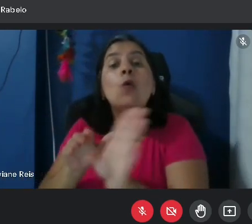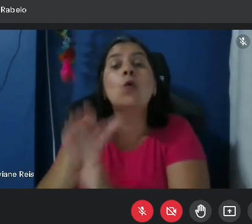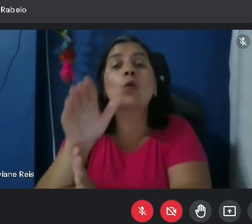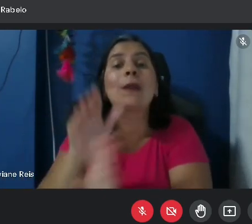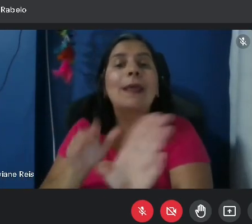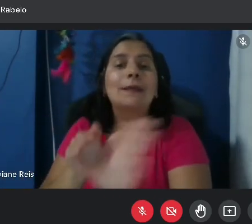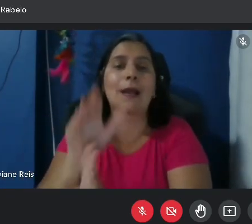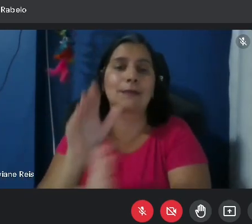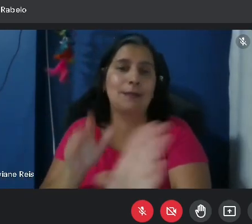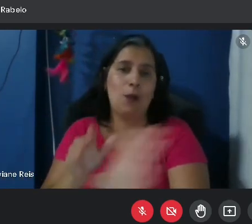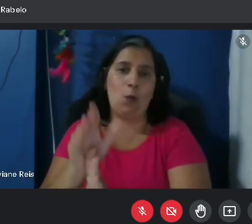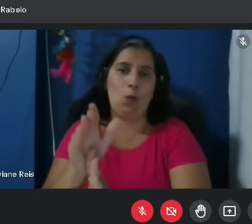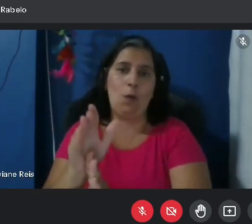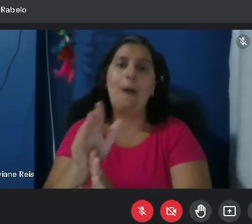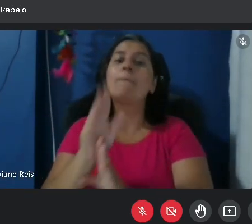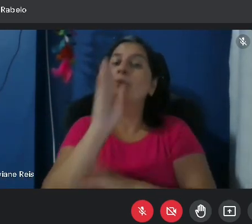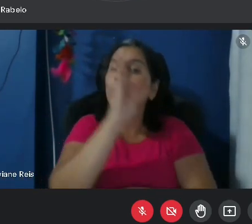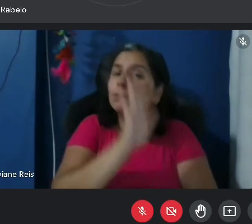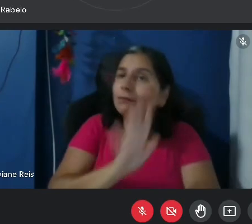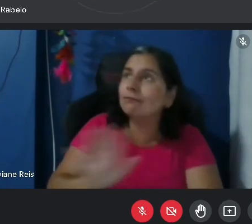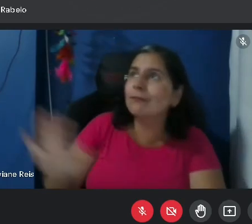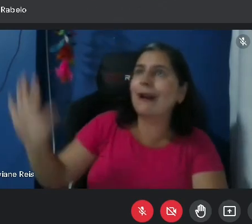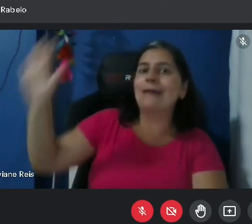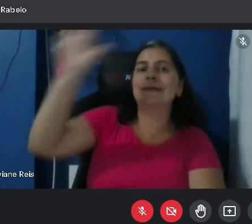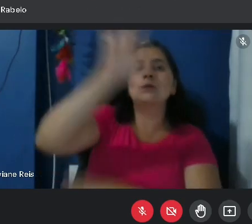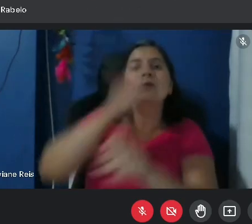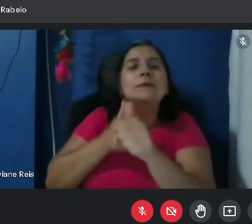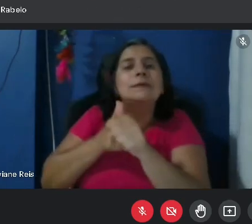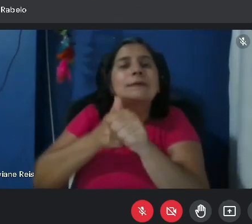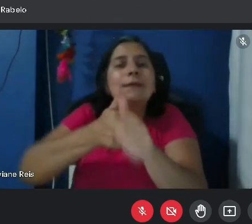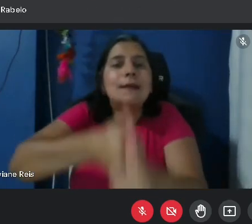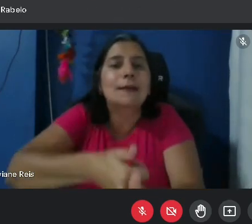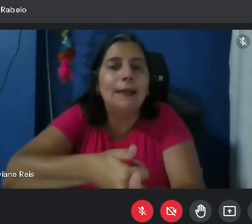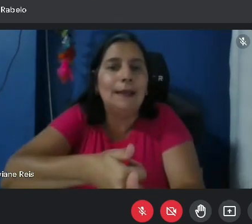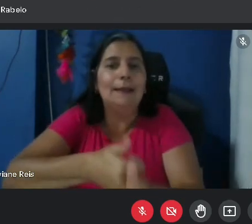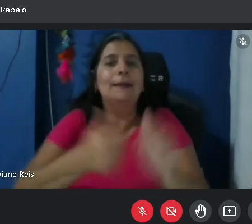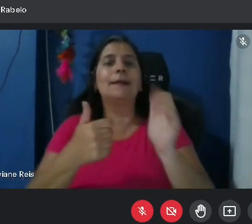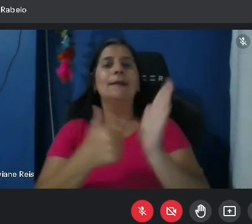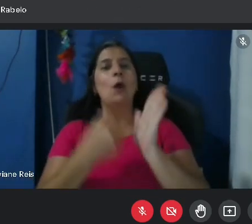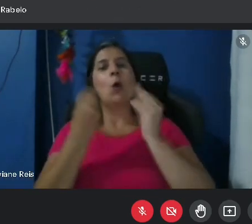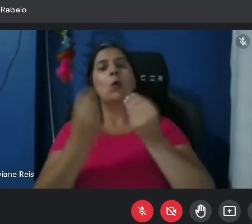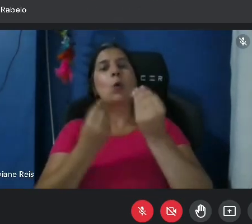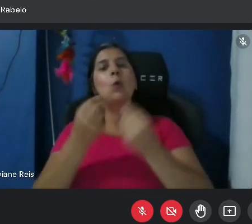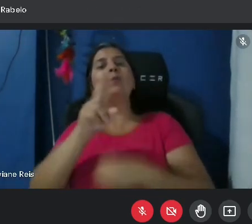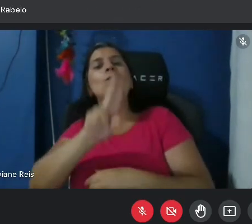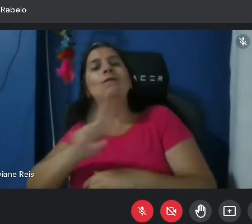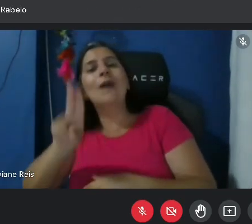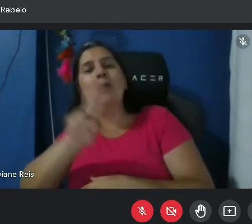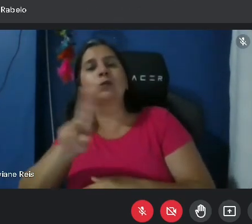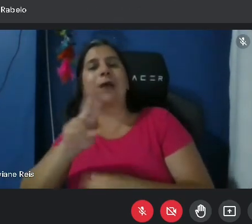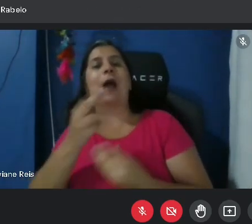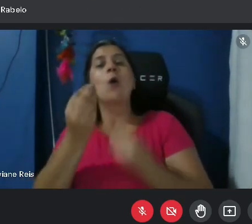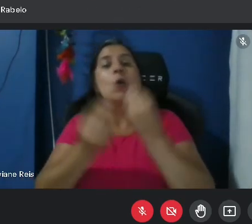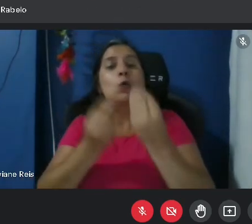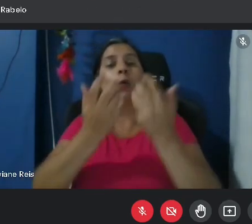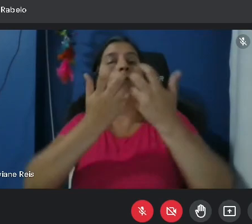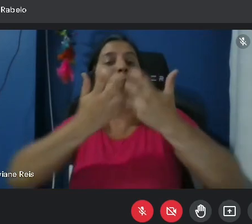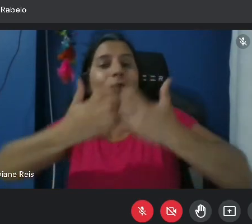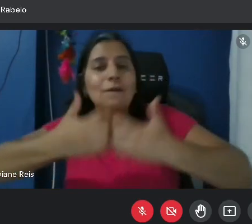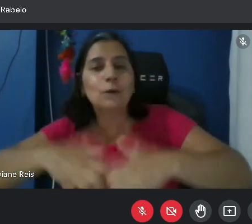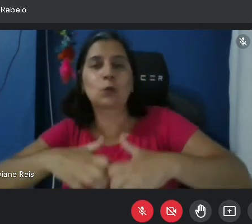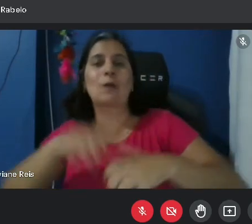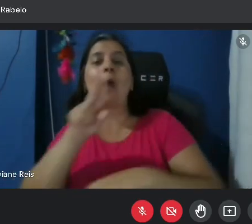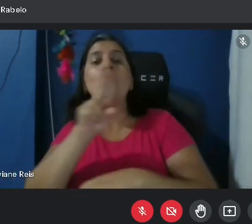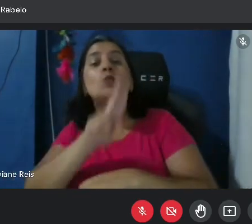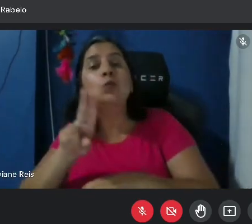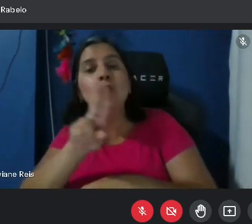explique o quê? Que esteja dentro do Conselho, né, do Conselho de todo o Estado, de todo o Brasil,